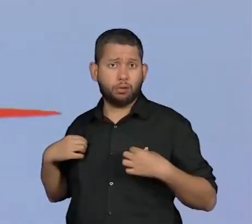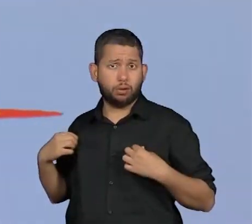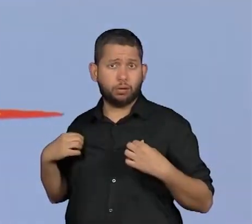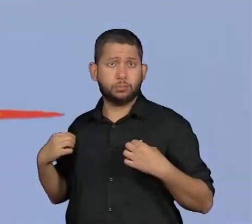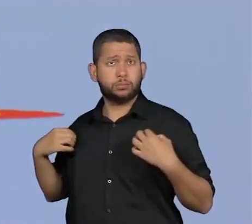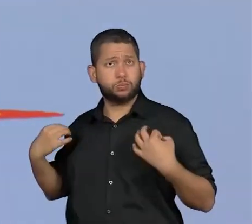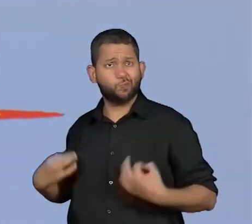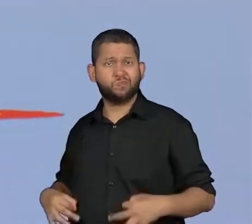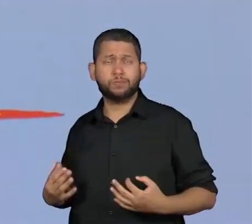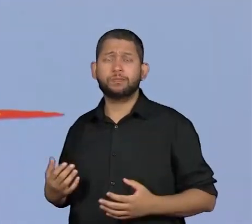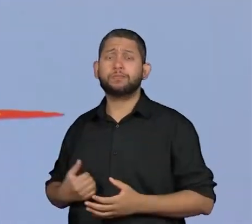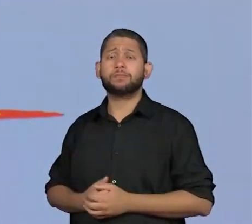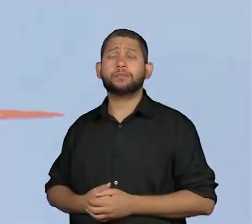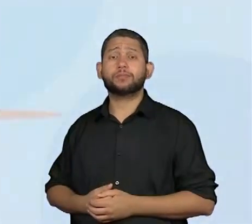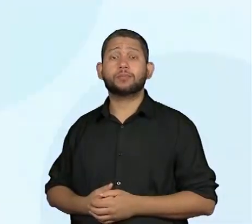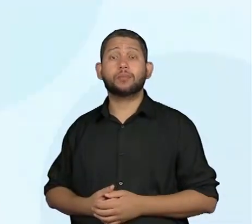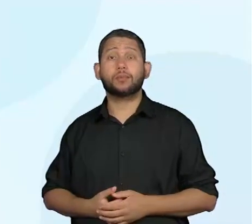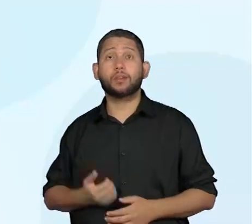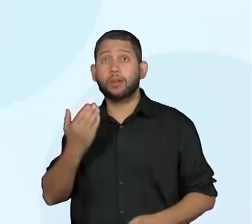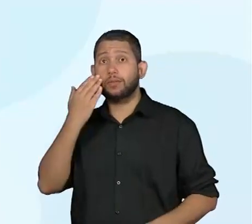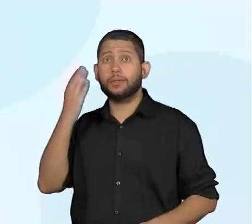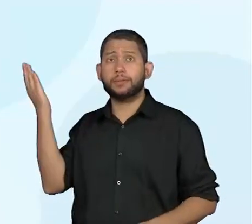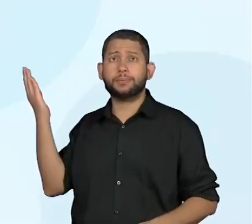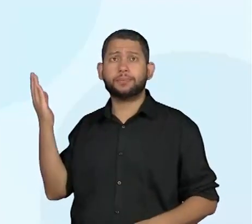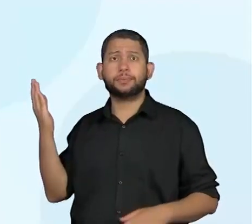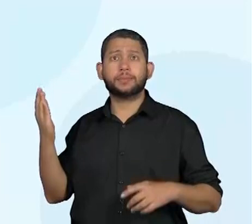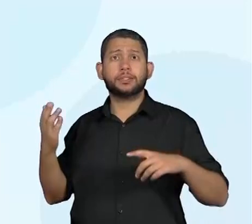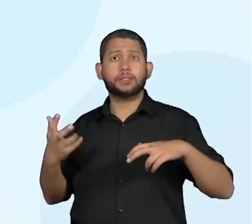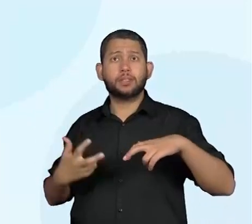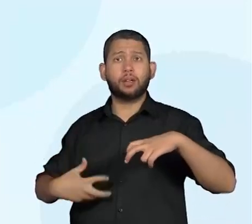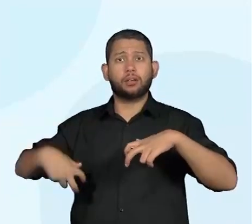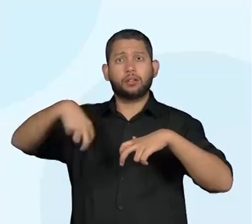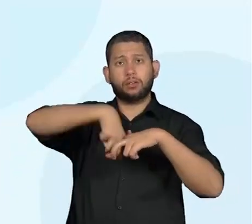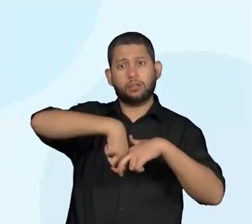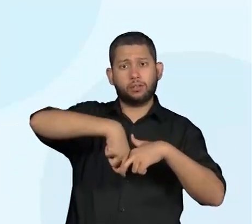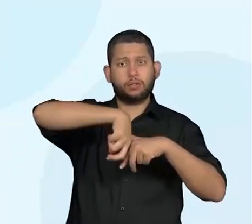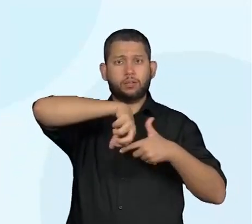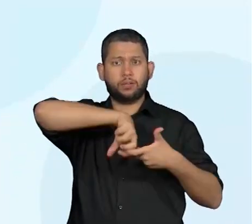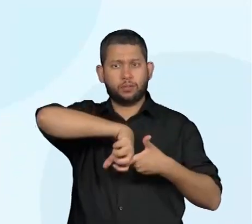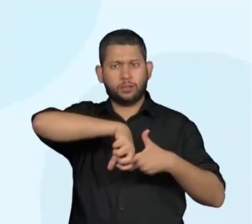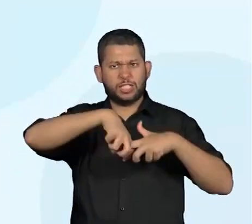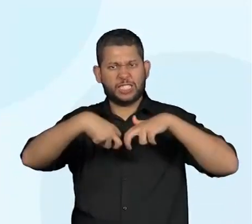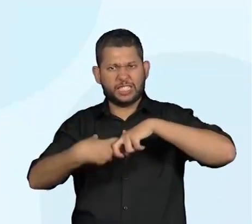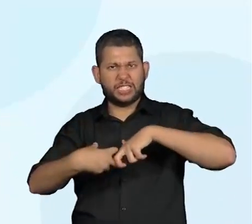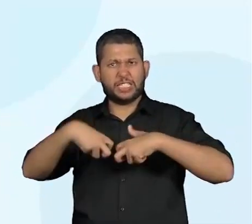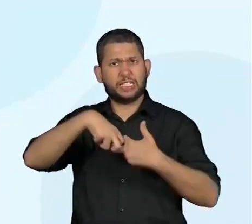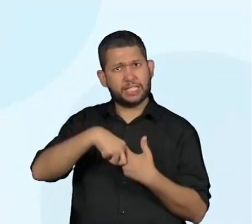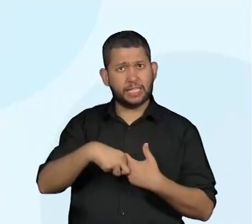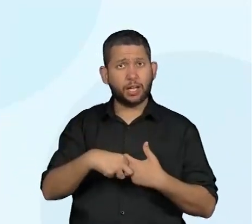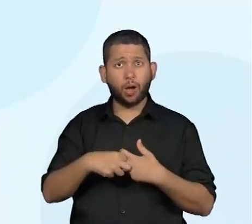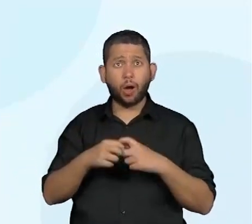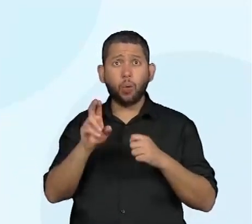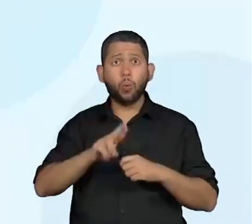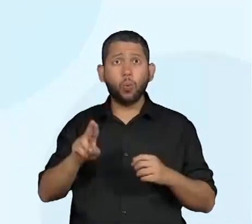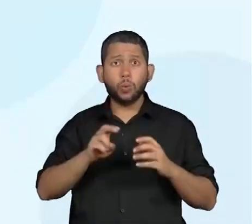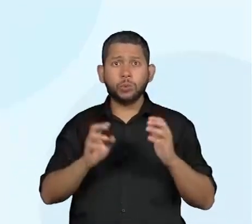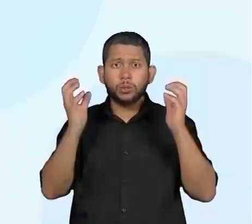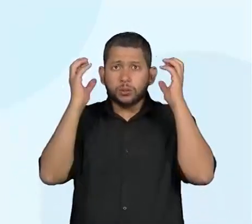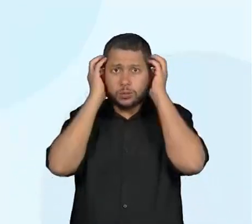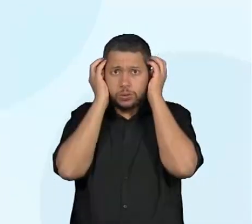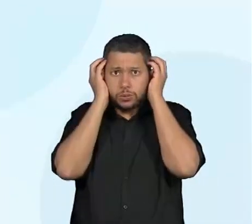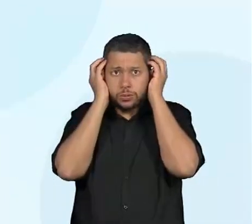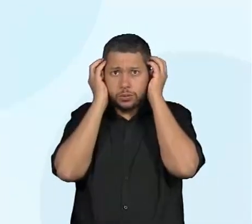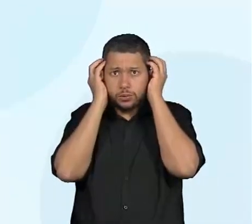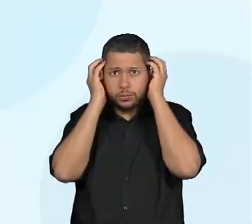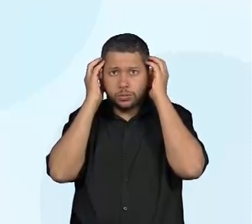Sim. A segunda é a imagem, dá para ver que tem técnicas, né? Técnicas, equipamentos de segurança. Então, os